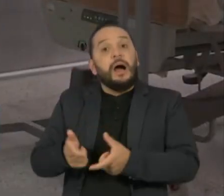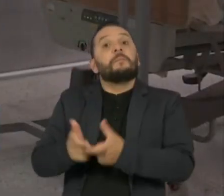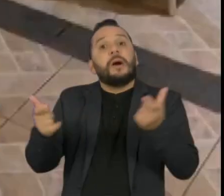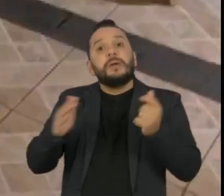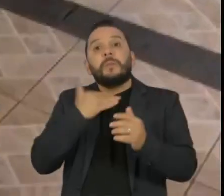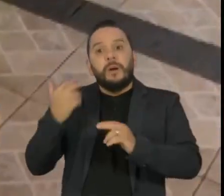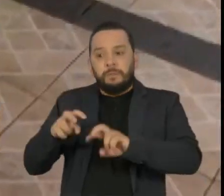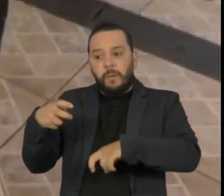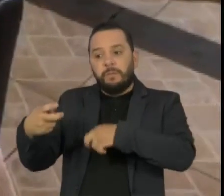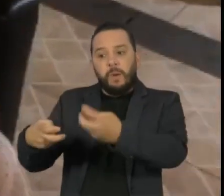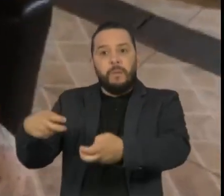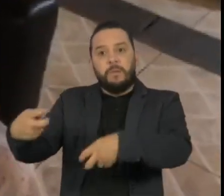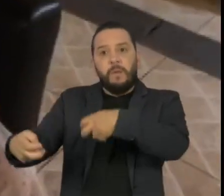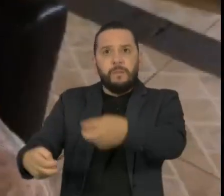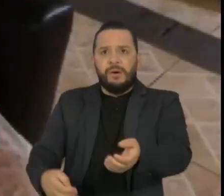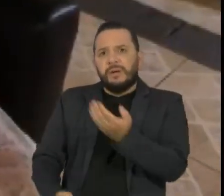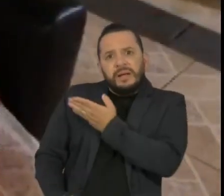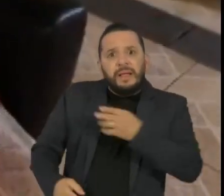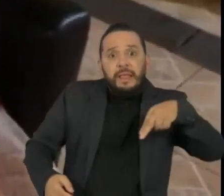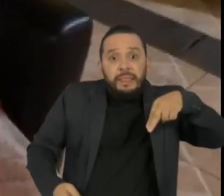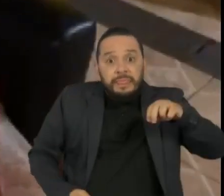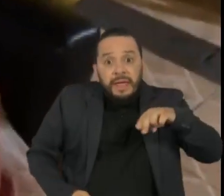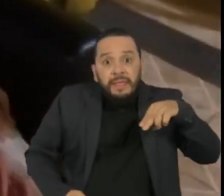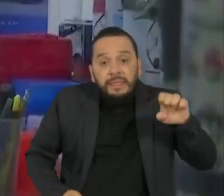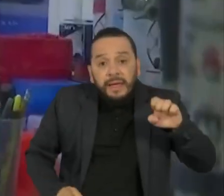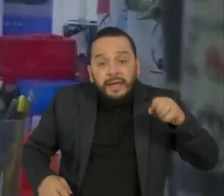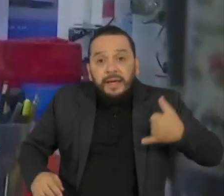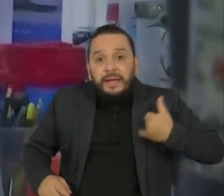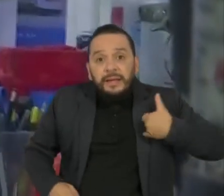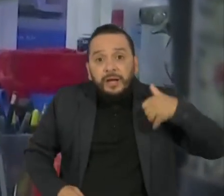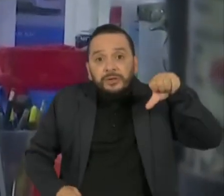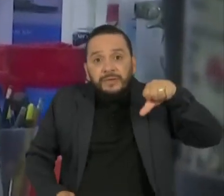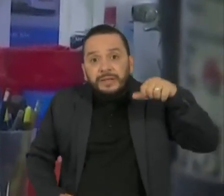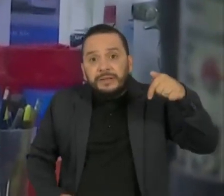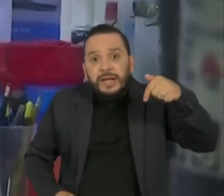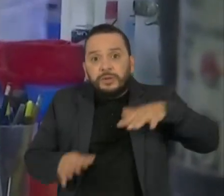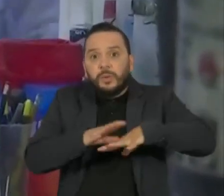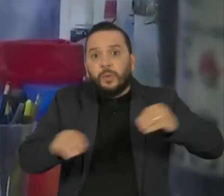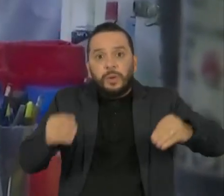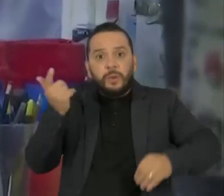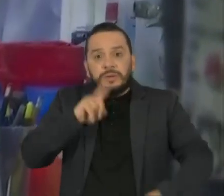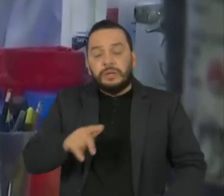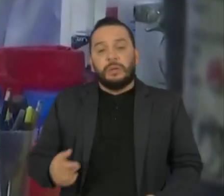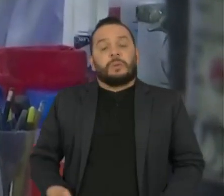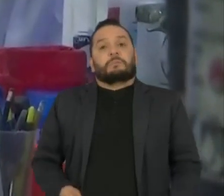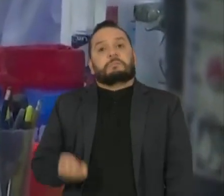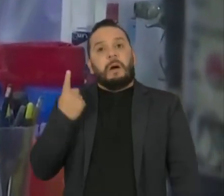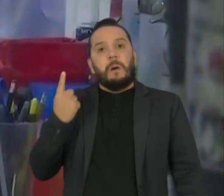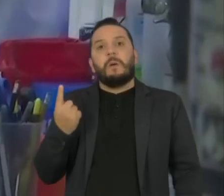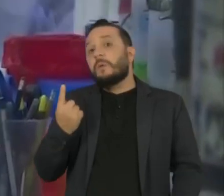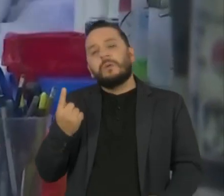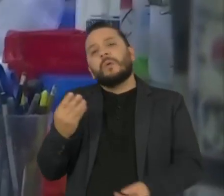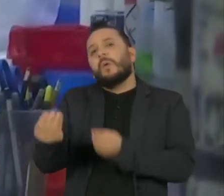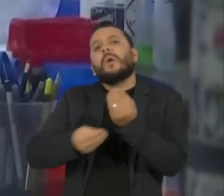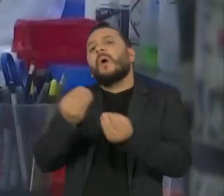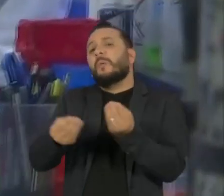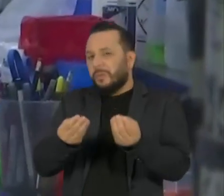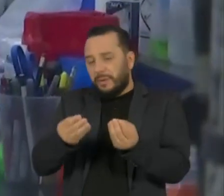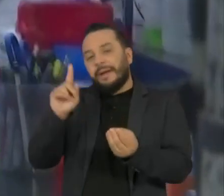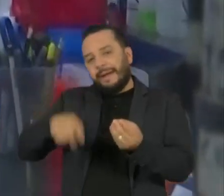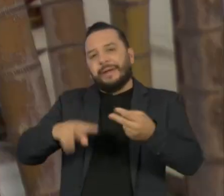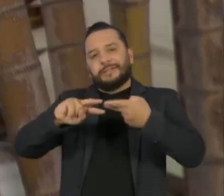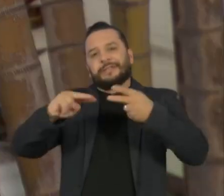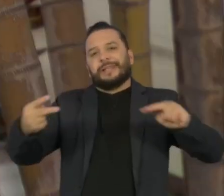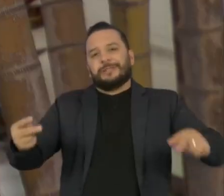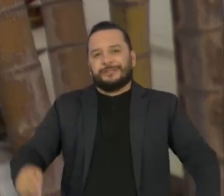doença. Portanto, Dona Nenê é uma exceção. Os cientistas acreditam que a resposta para esta dúvida está na